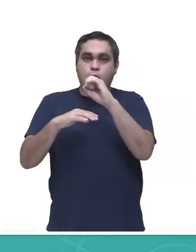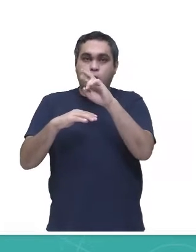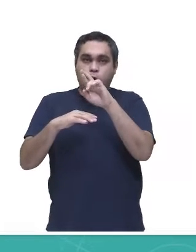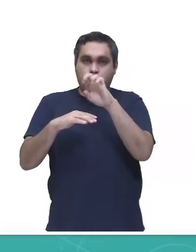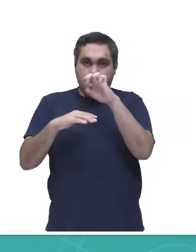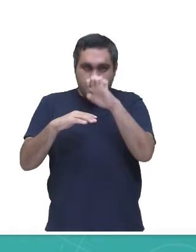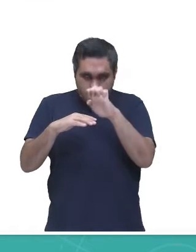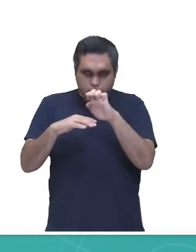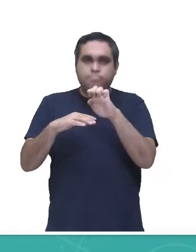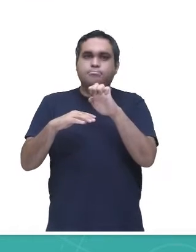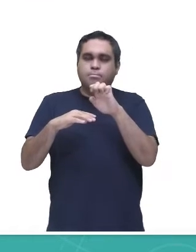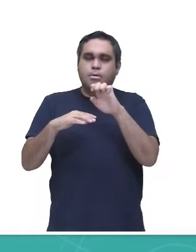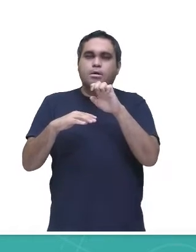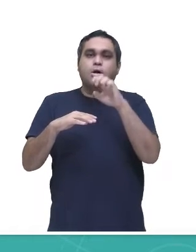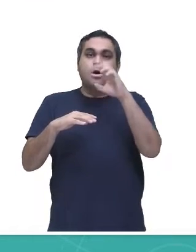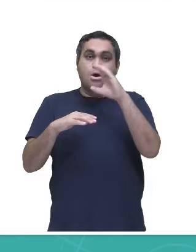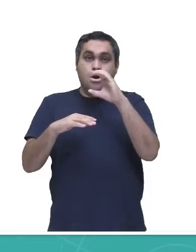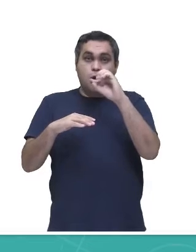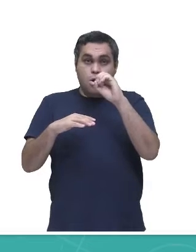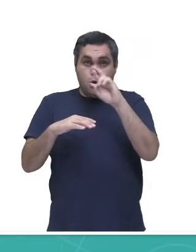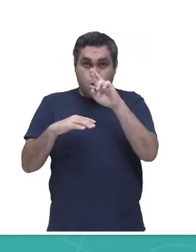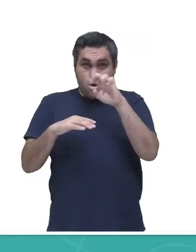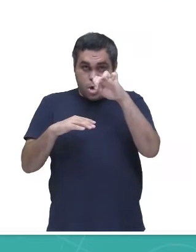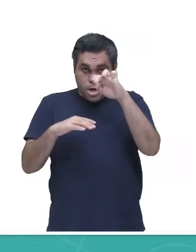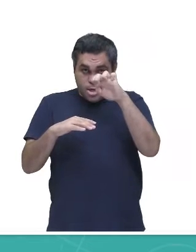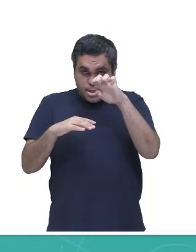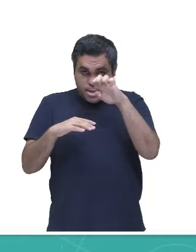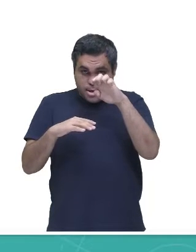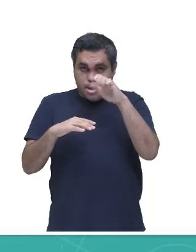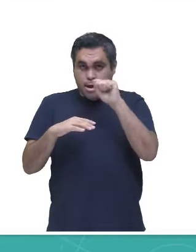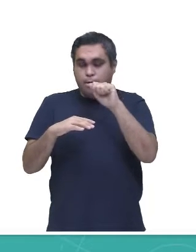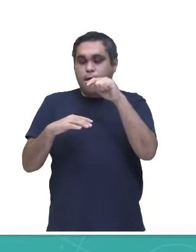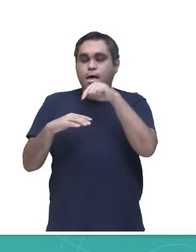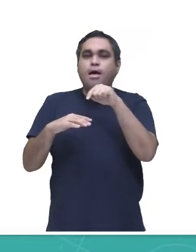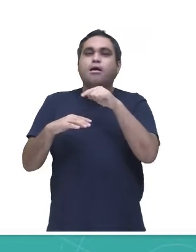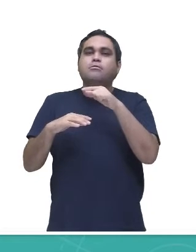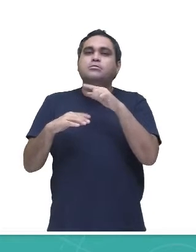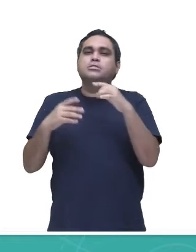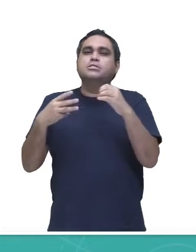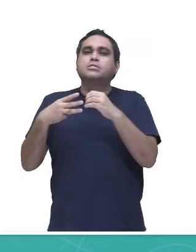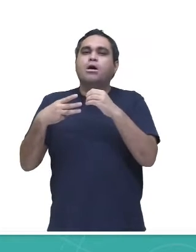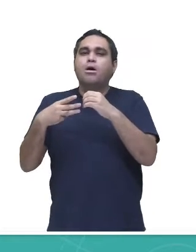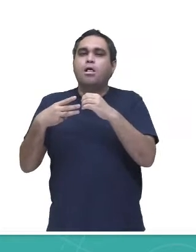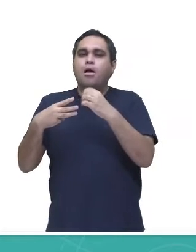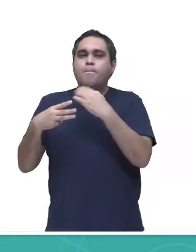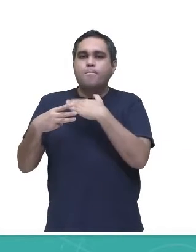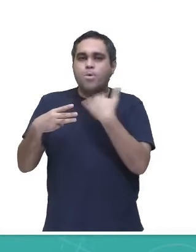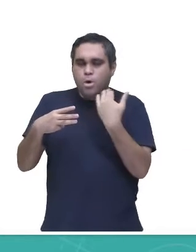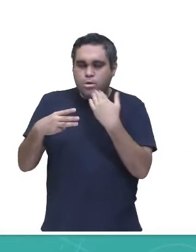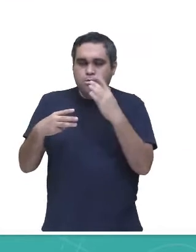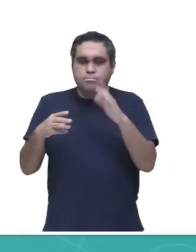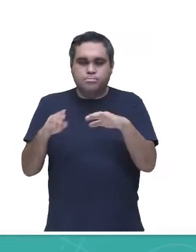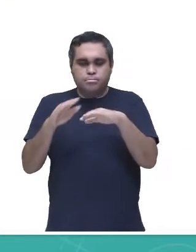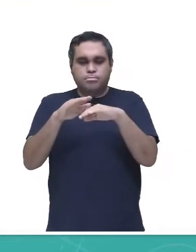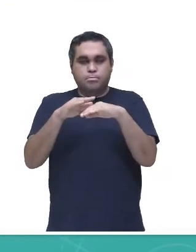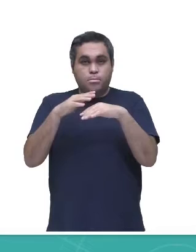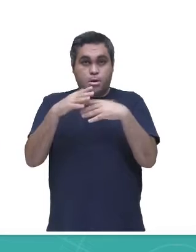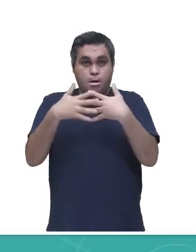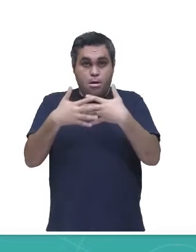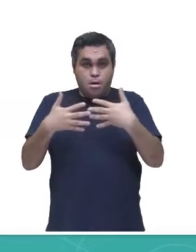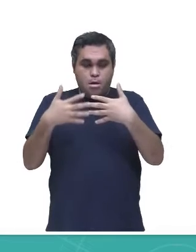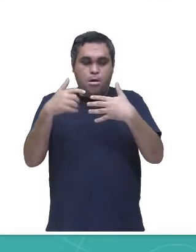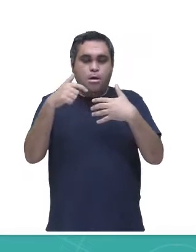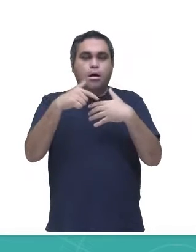formada por células mortas, e a camada de células vivas. Então, a gente está observando aqui na imagem, né, uma representação